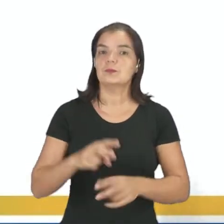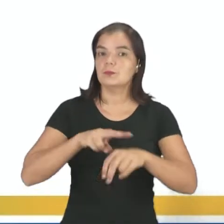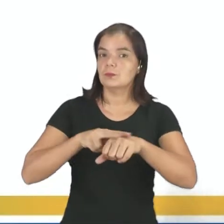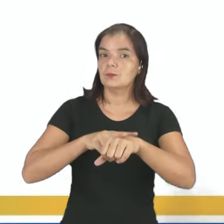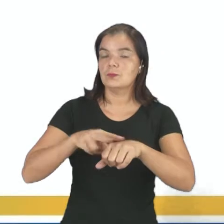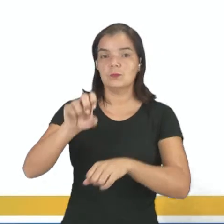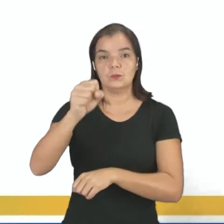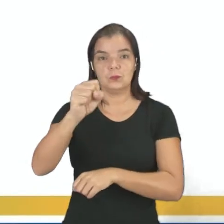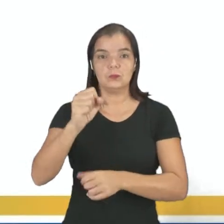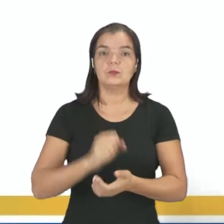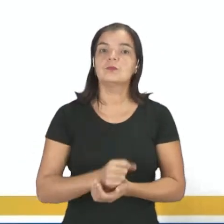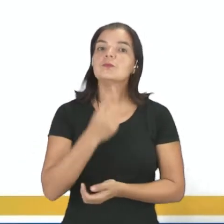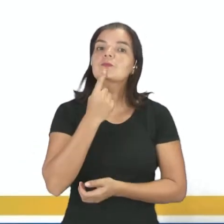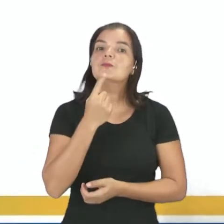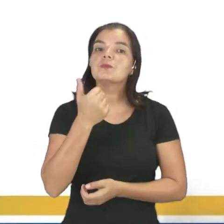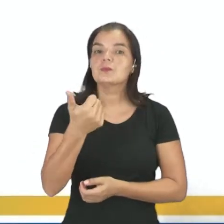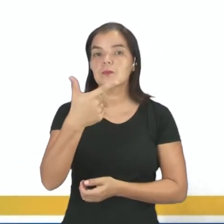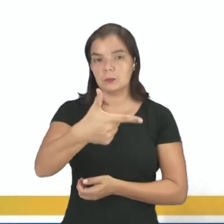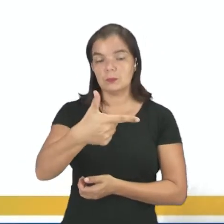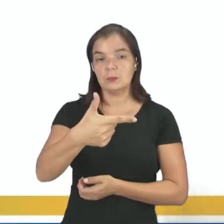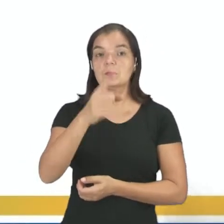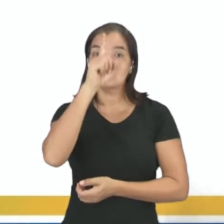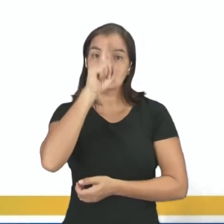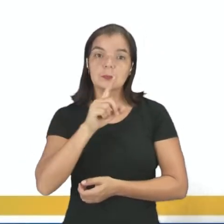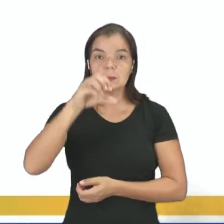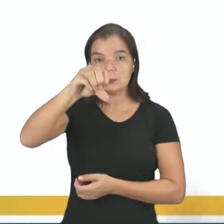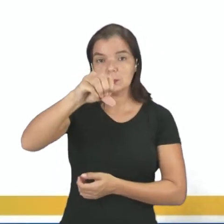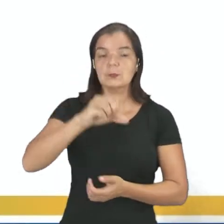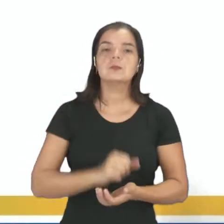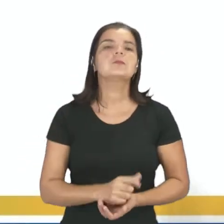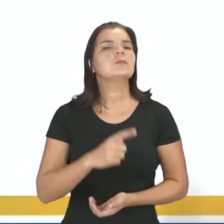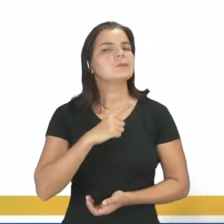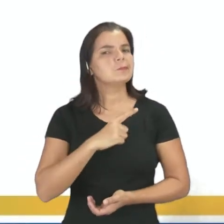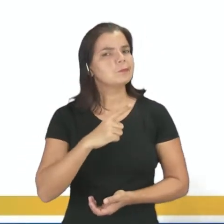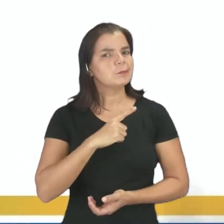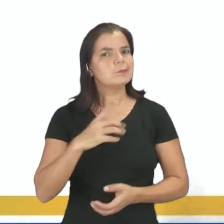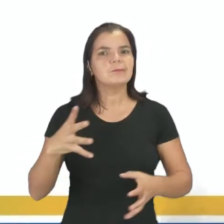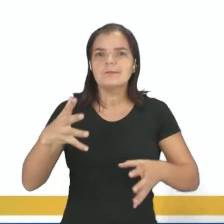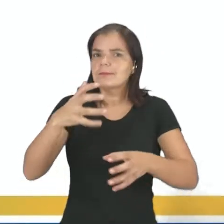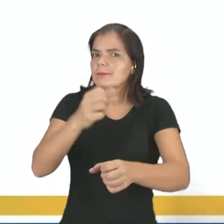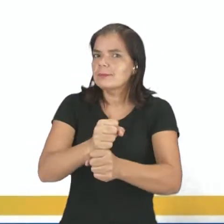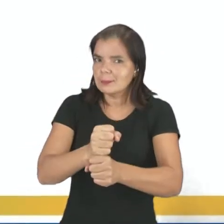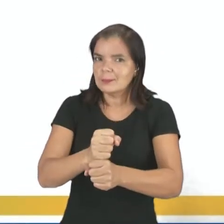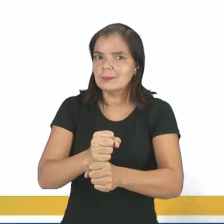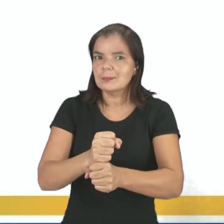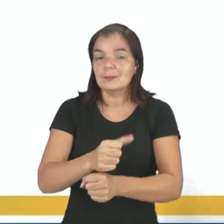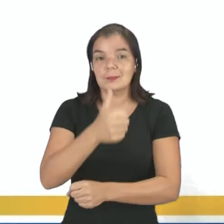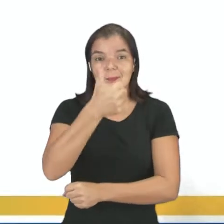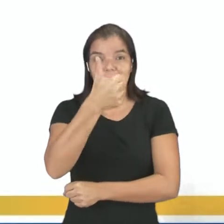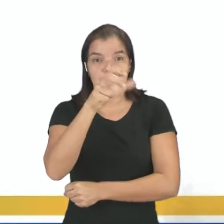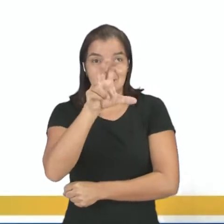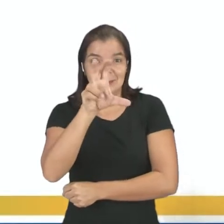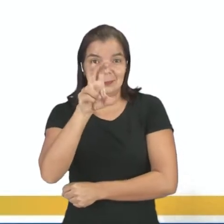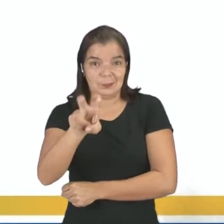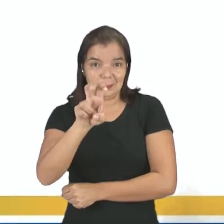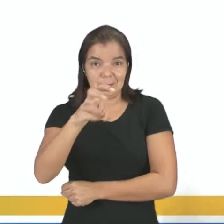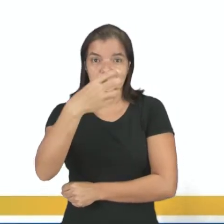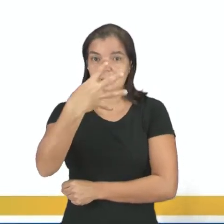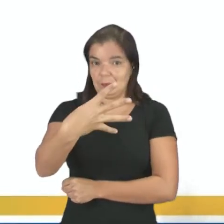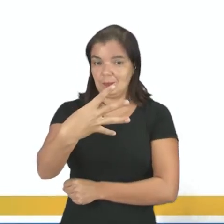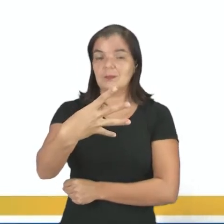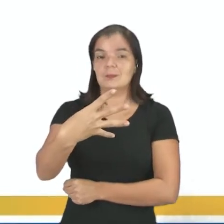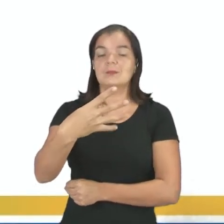verde 8, vermelho 12 e amarelo 9. Nós temos aí, então, um total de 54.